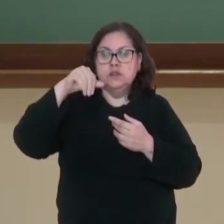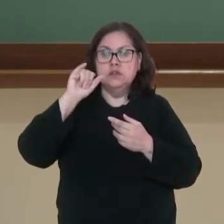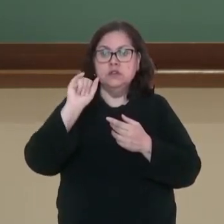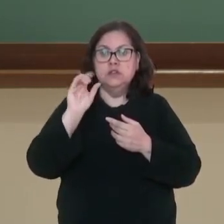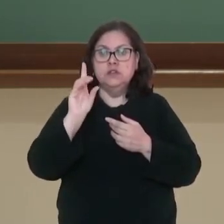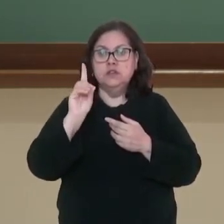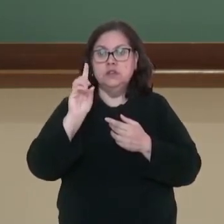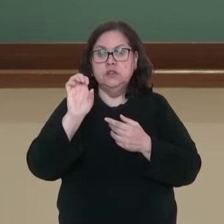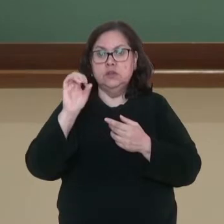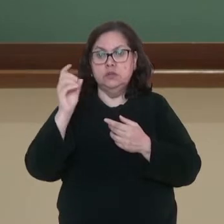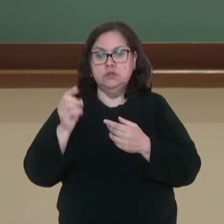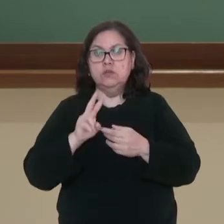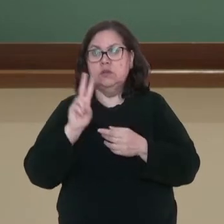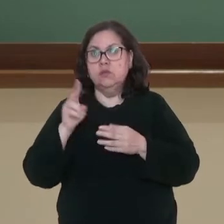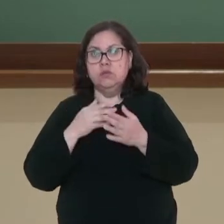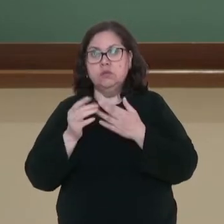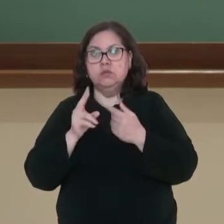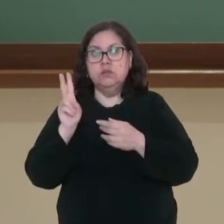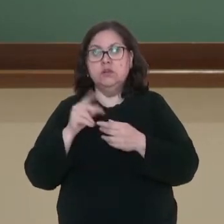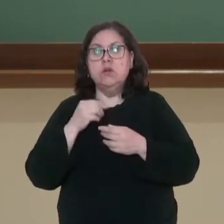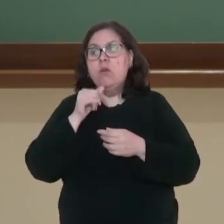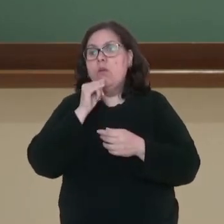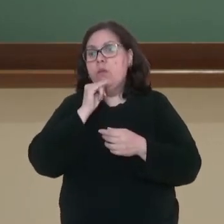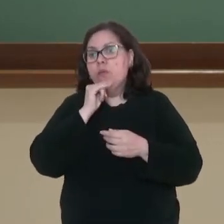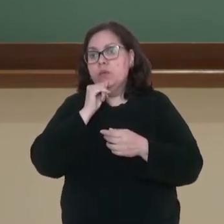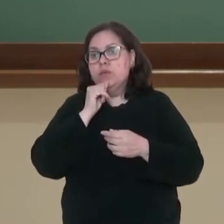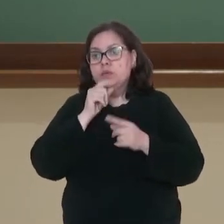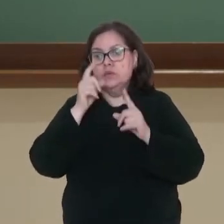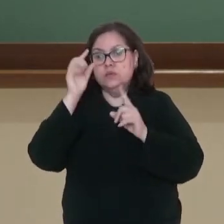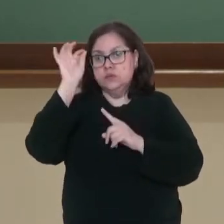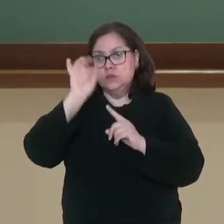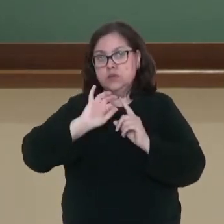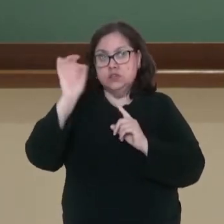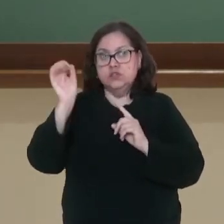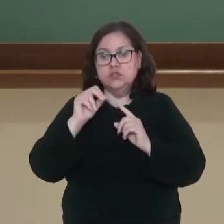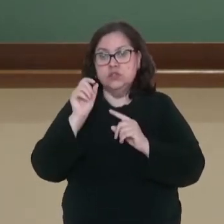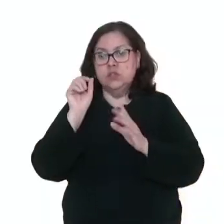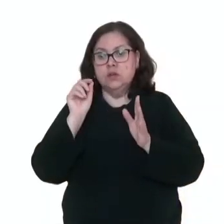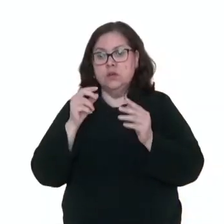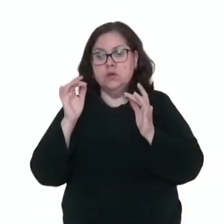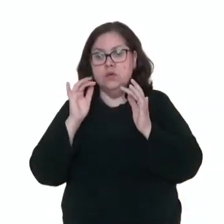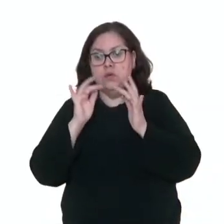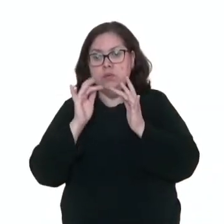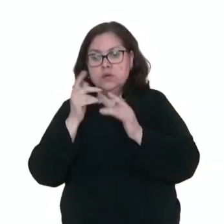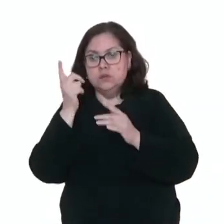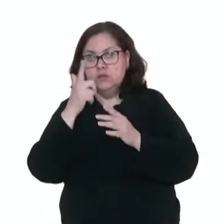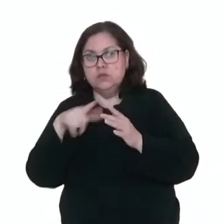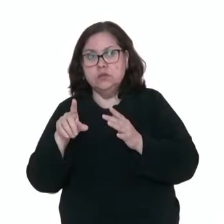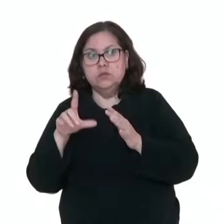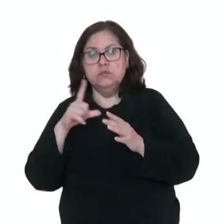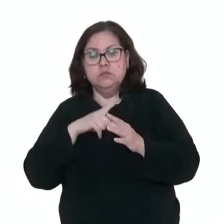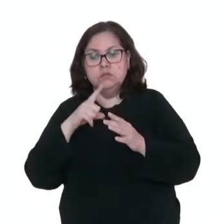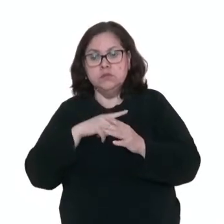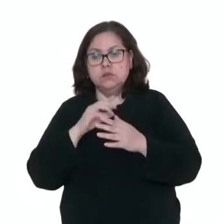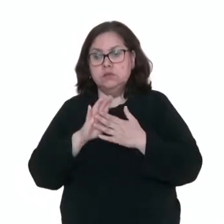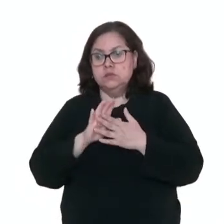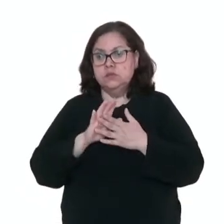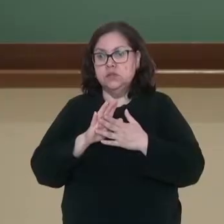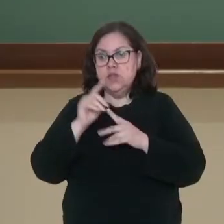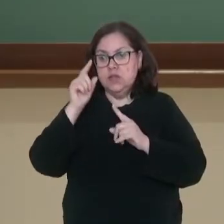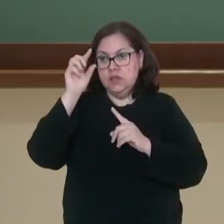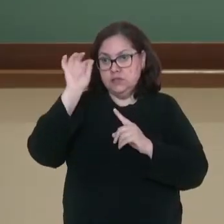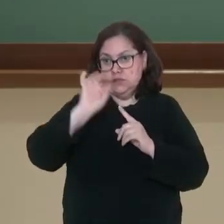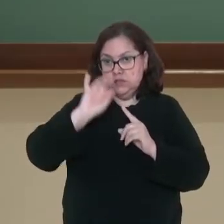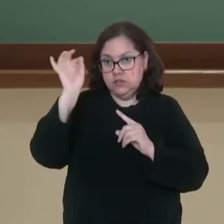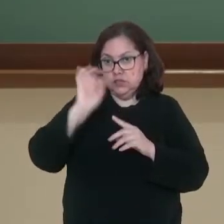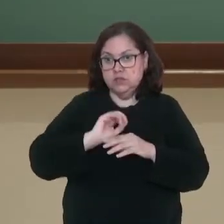delas está valendo ali. Então, por exemplo, taxa de recombinação. Nós temos ali as